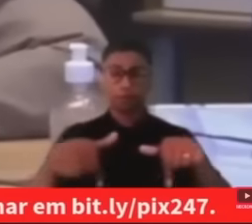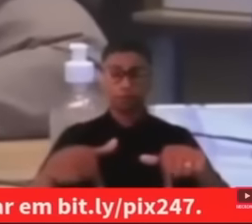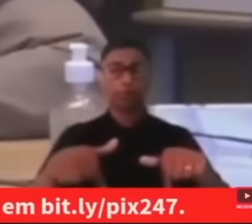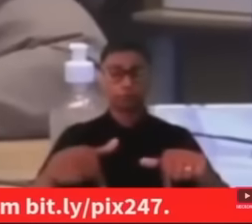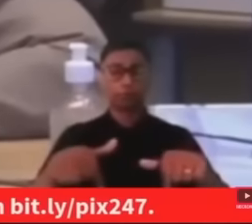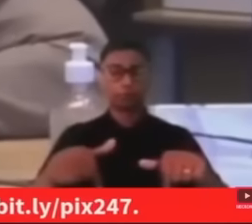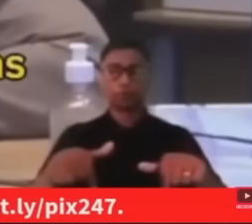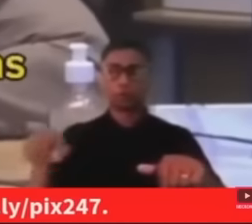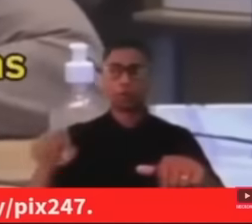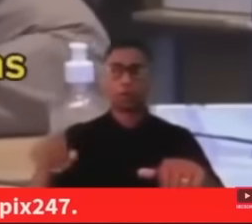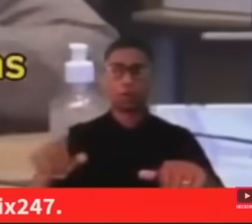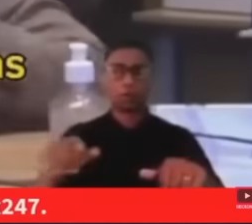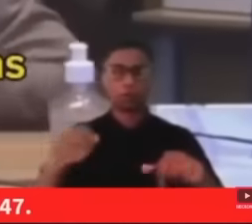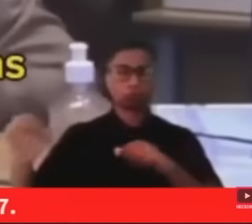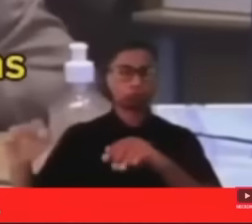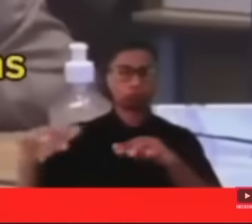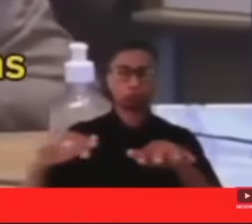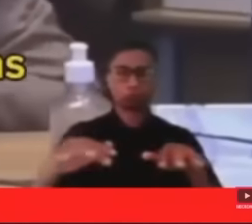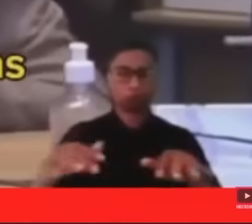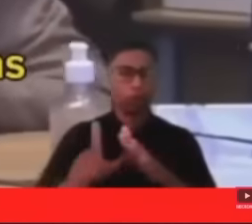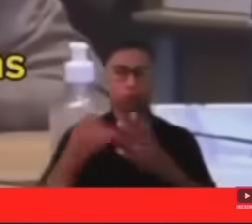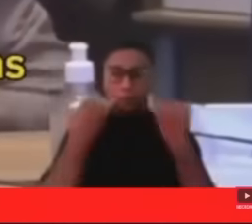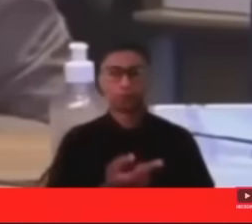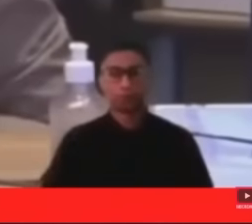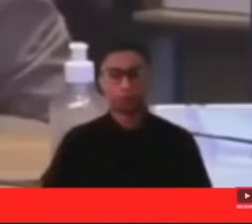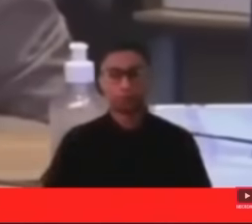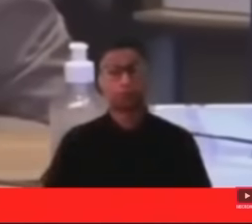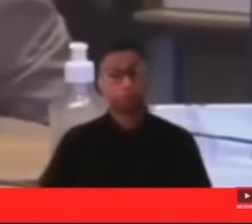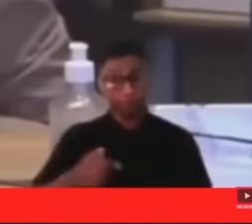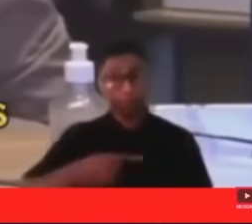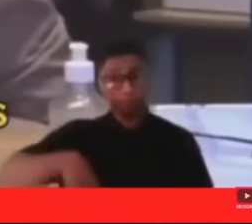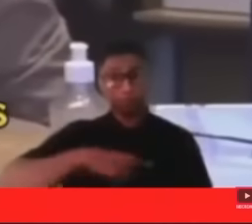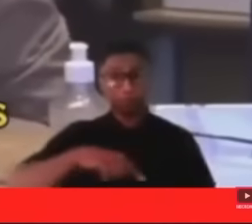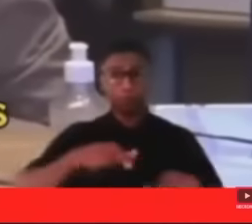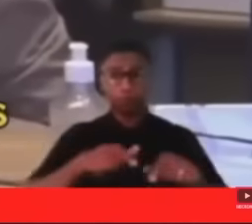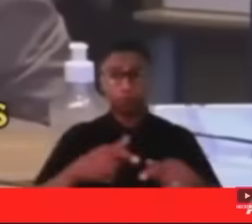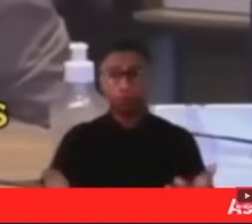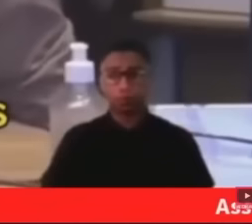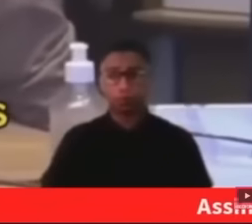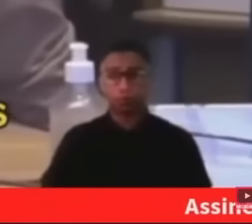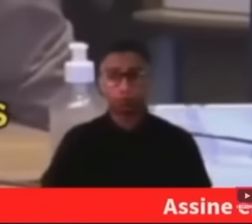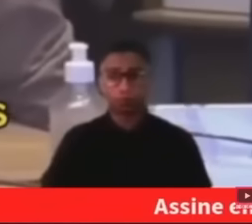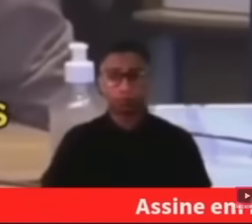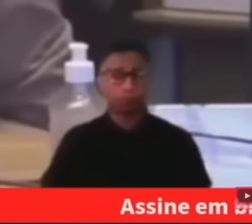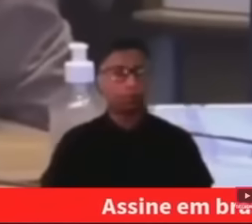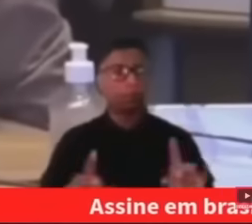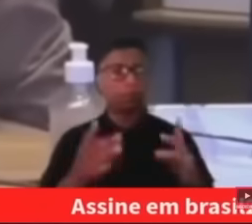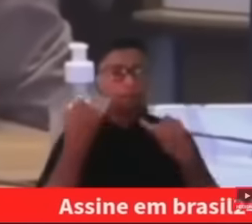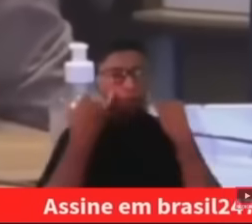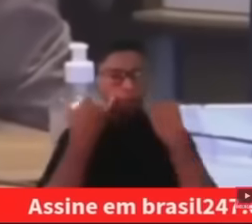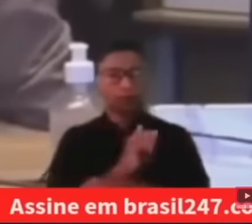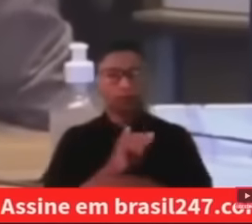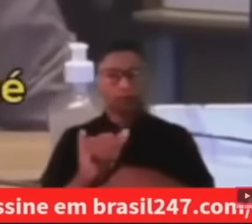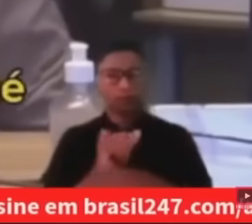repasses apenas de informações identificadas como estratégias da área de inteligência então a senhora só então ele só tinha notícia das informações estratégicas ele